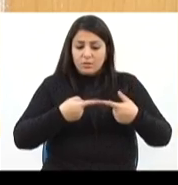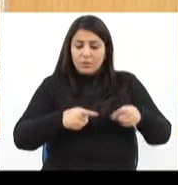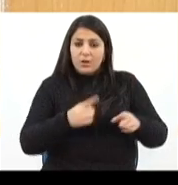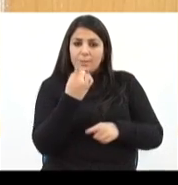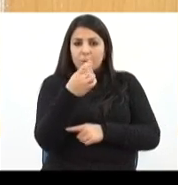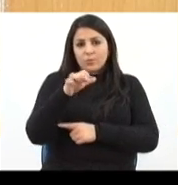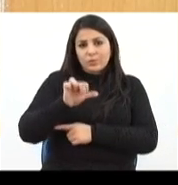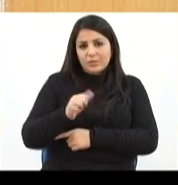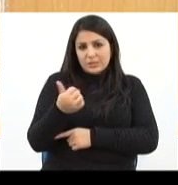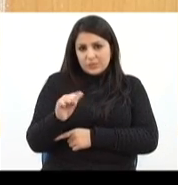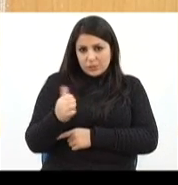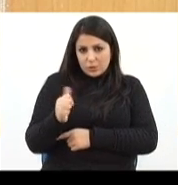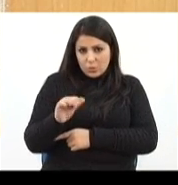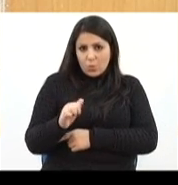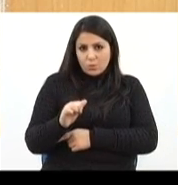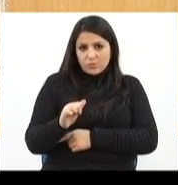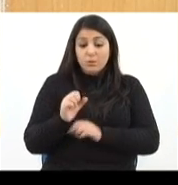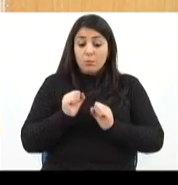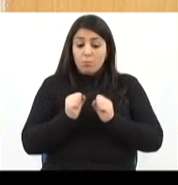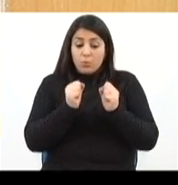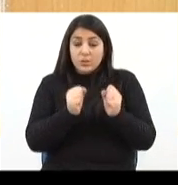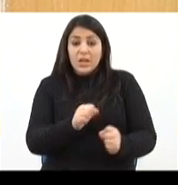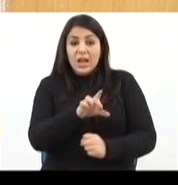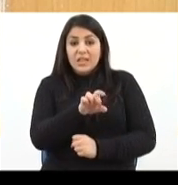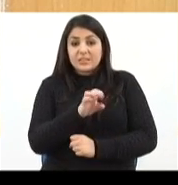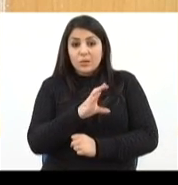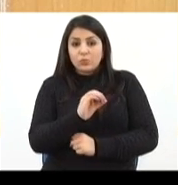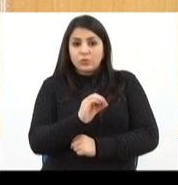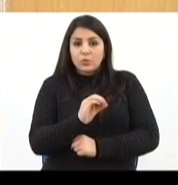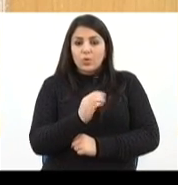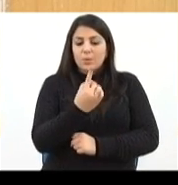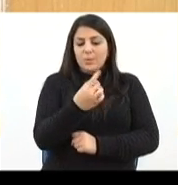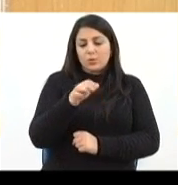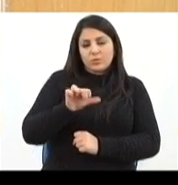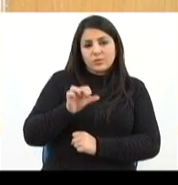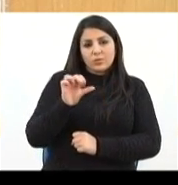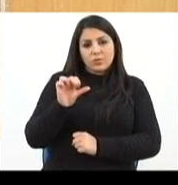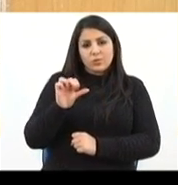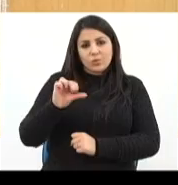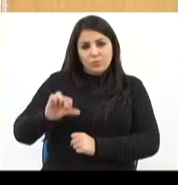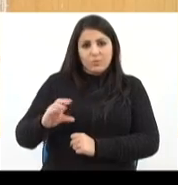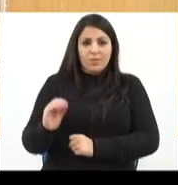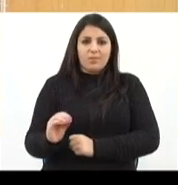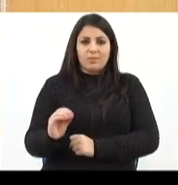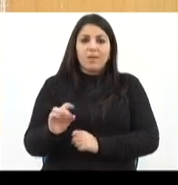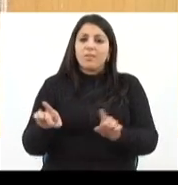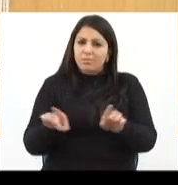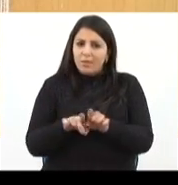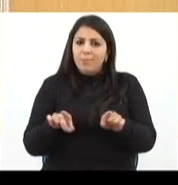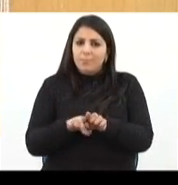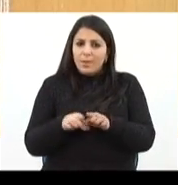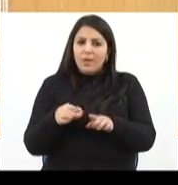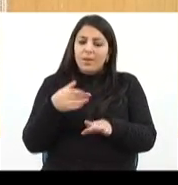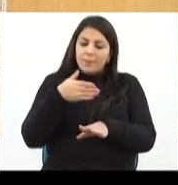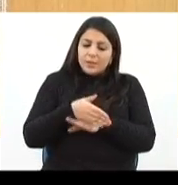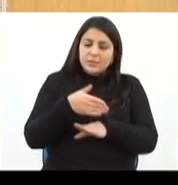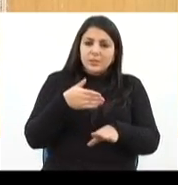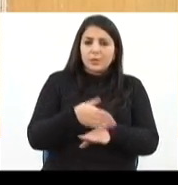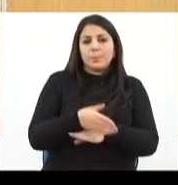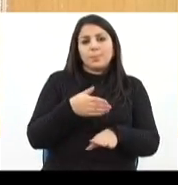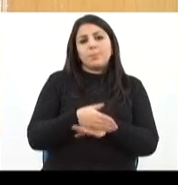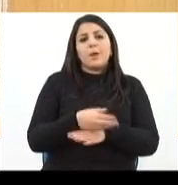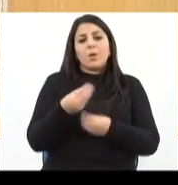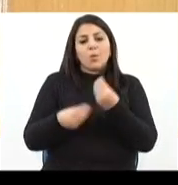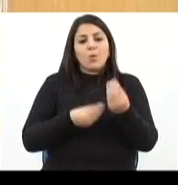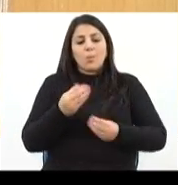em 1911, foi tombado pelo Poder Executivo na década de 90 e também integra o